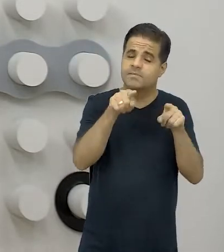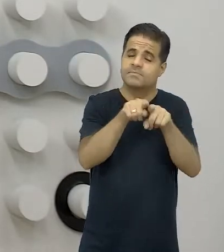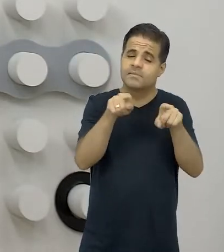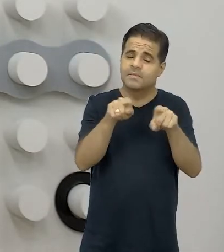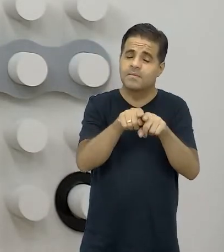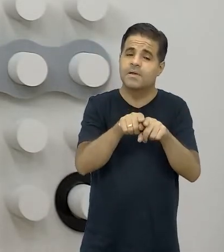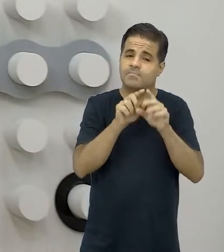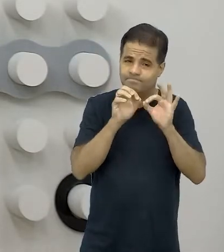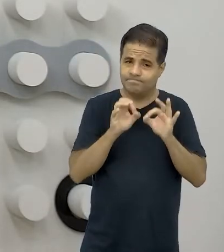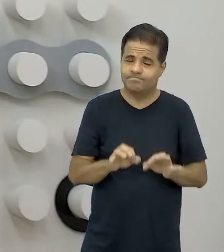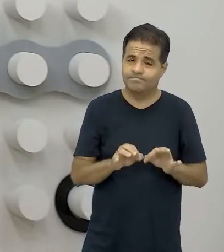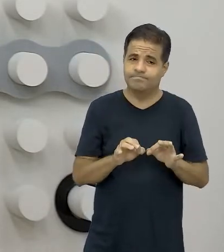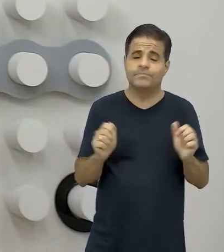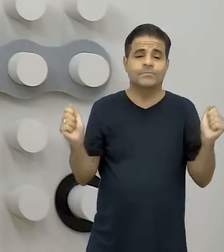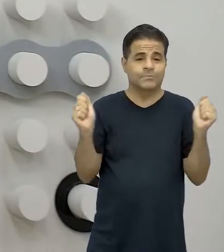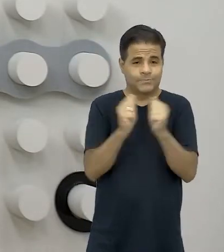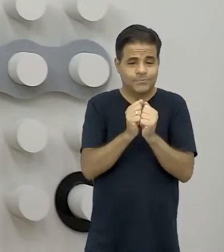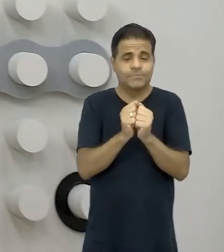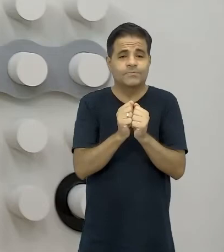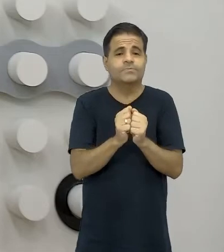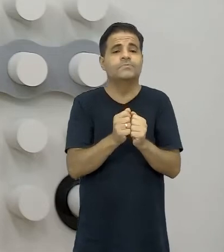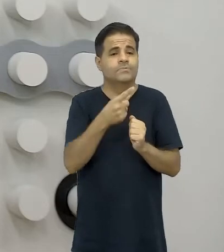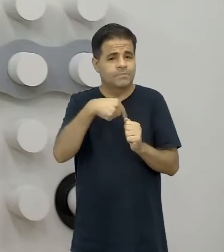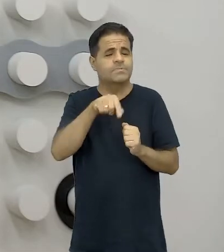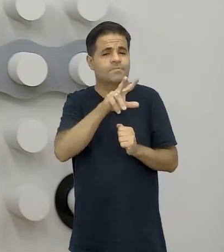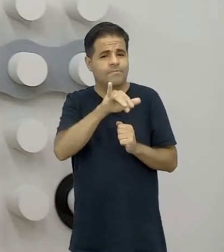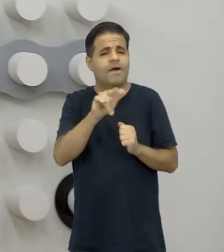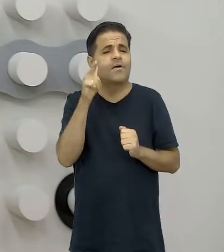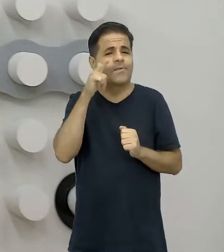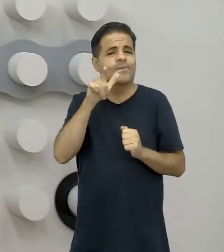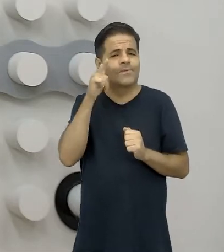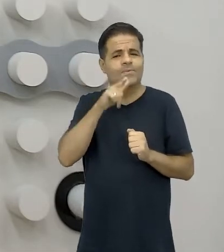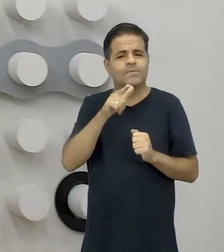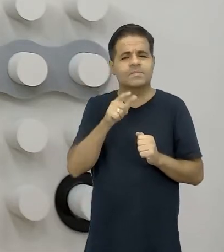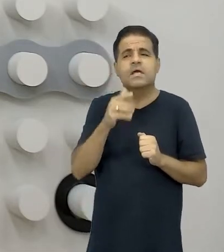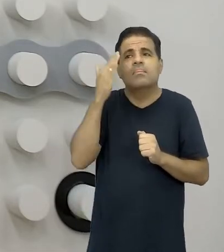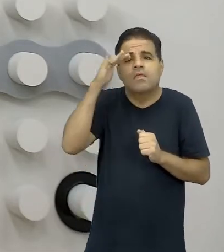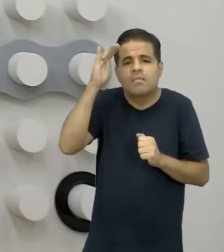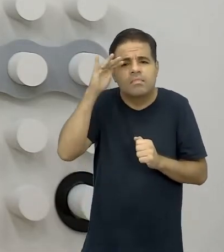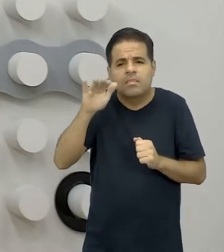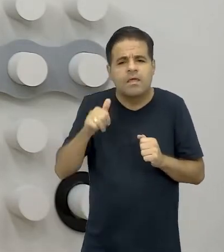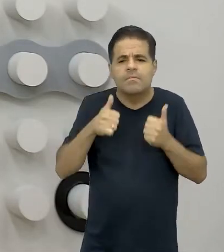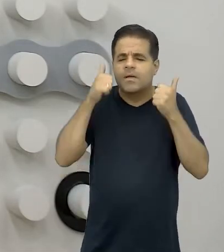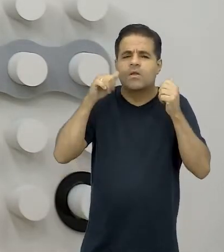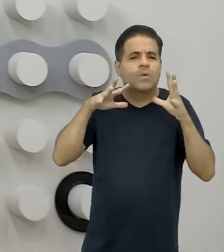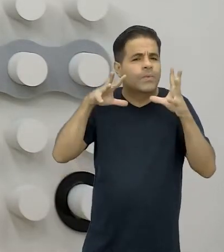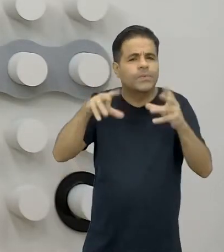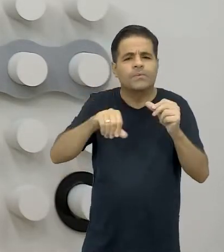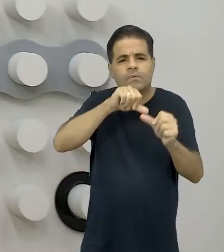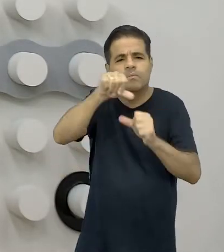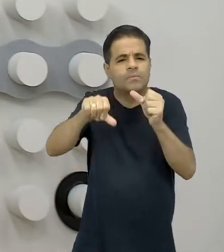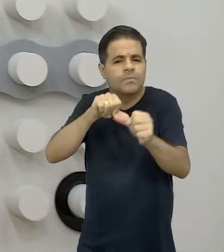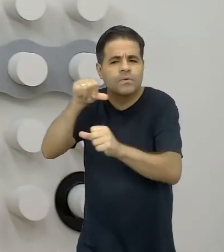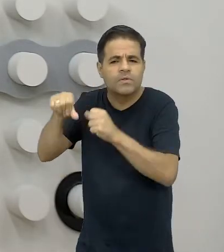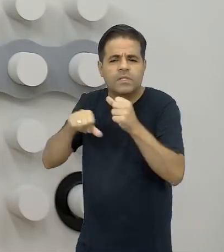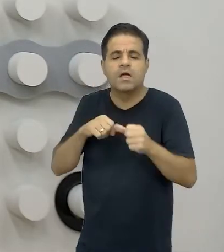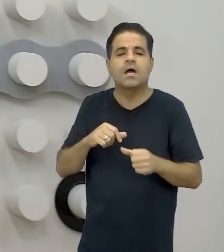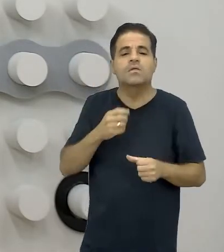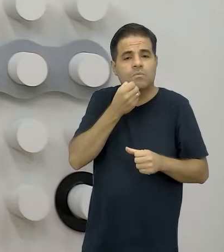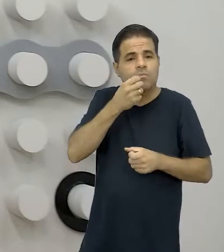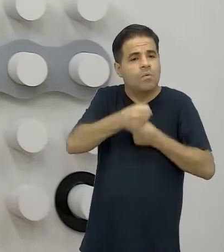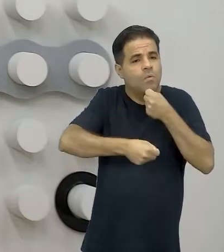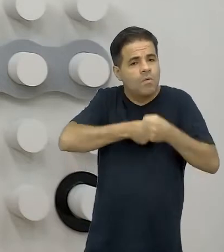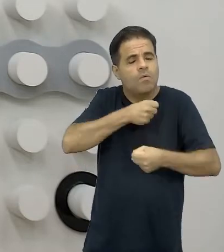também. Mas juntos nós vamos conseguir entender melhor todas essas mudanças e ter um bom